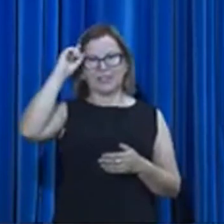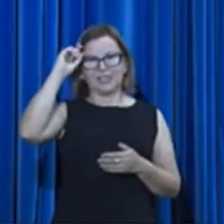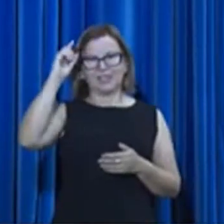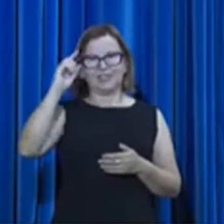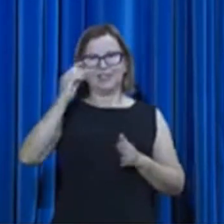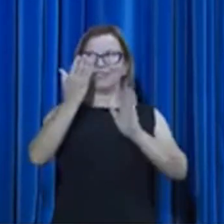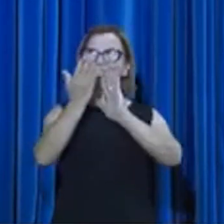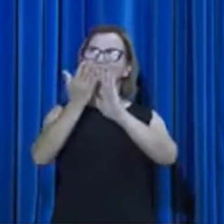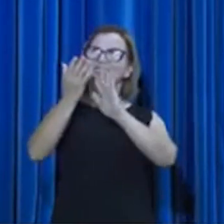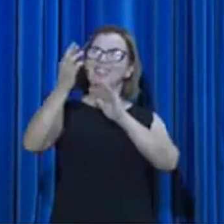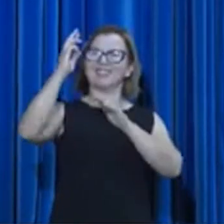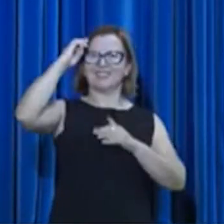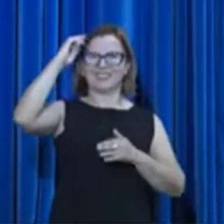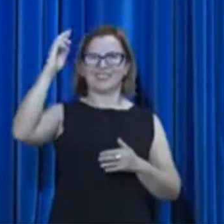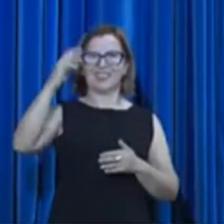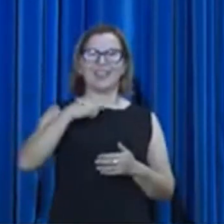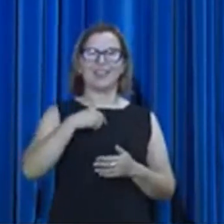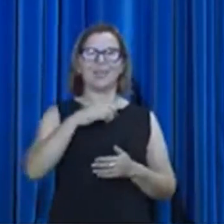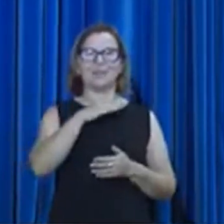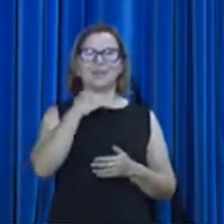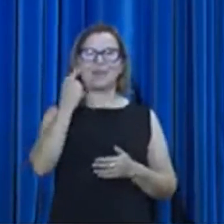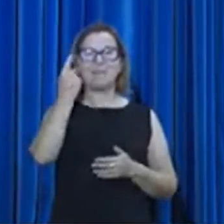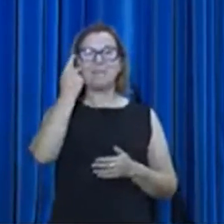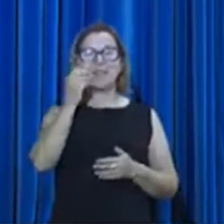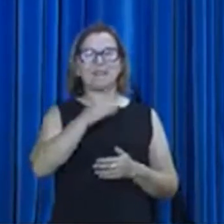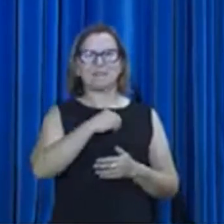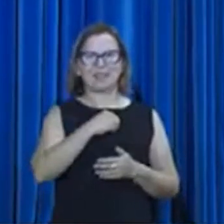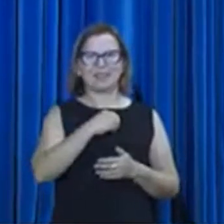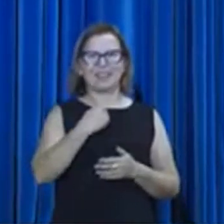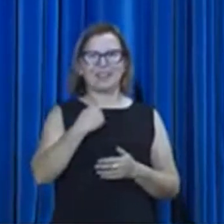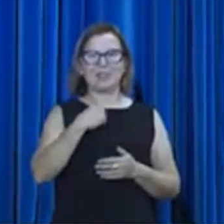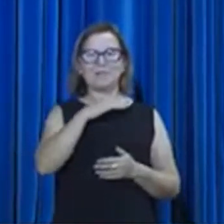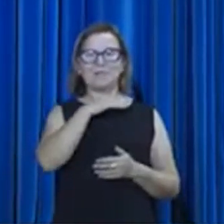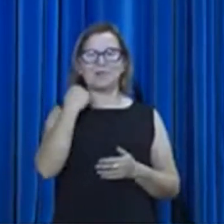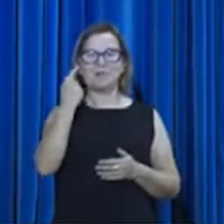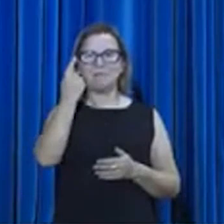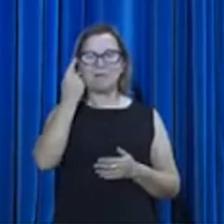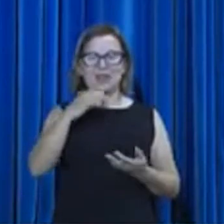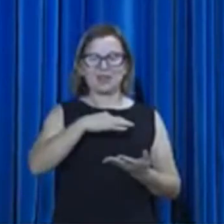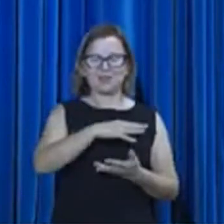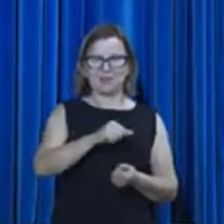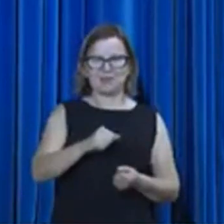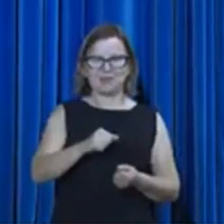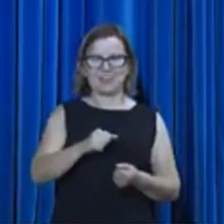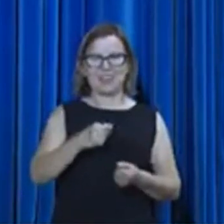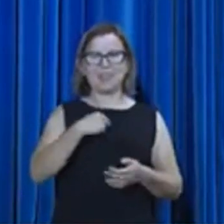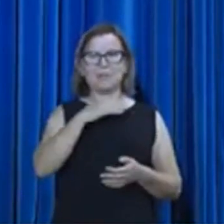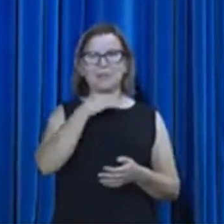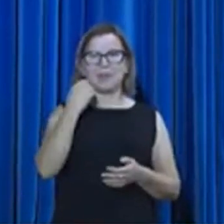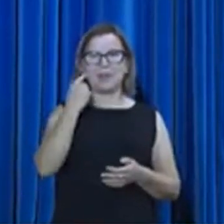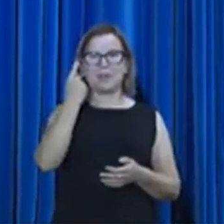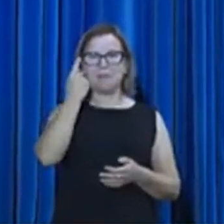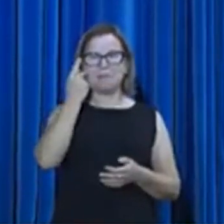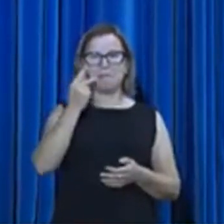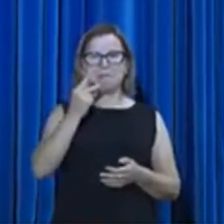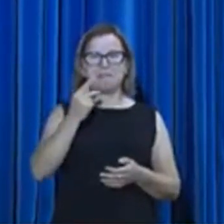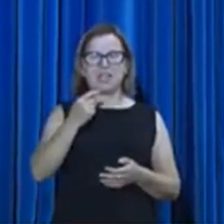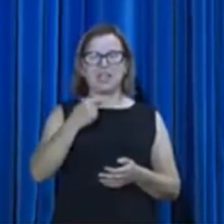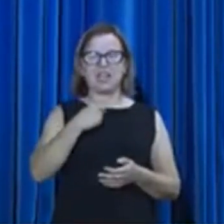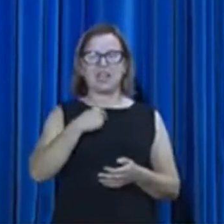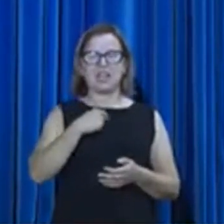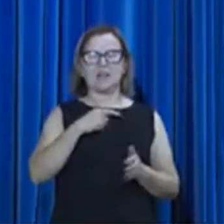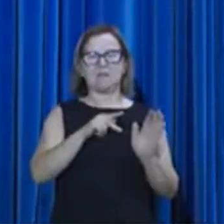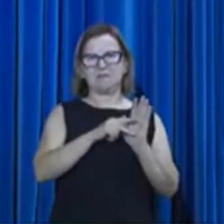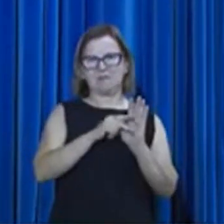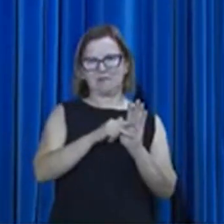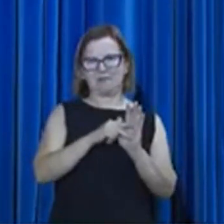Eu morri para o pecado, eu morri para o mundo, eu morri para mim mesmo. Então, a cada manhã, eu preciso trazer à